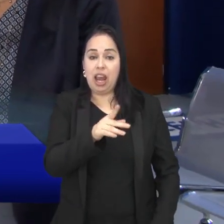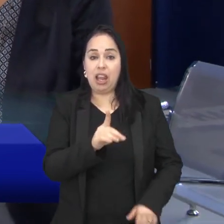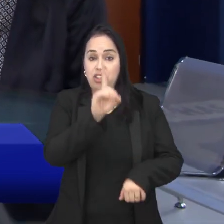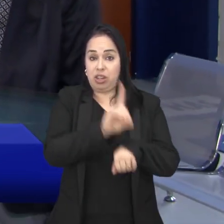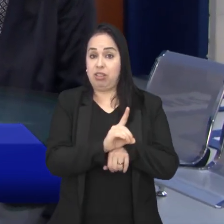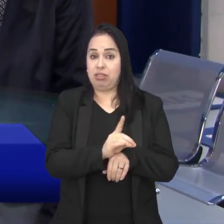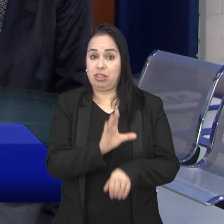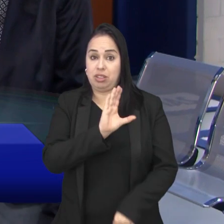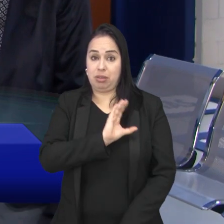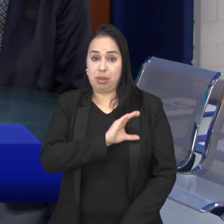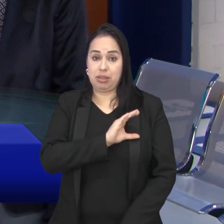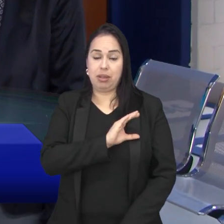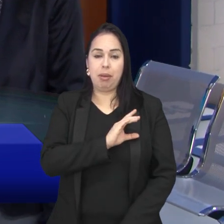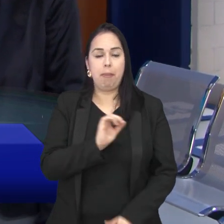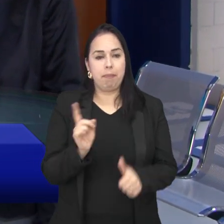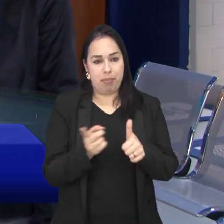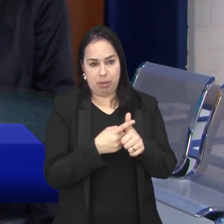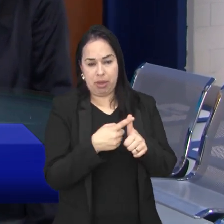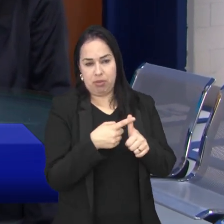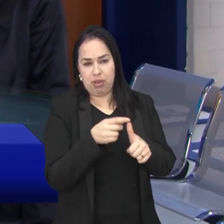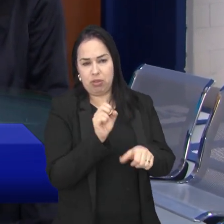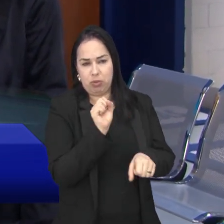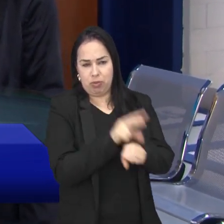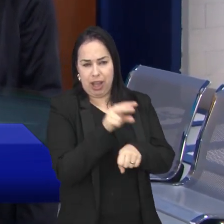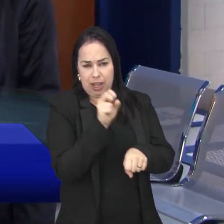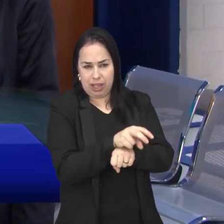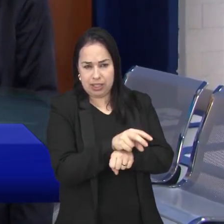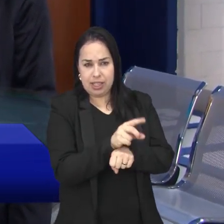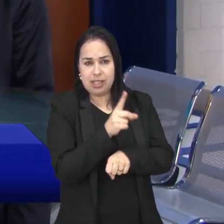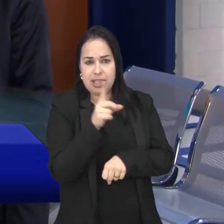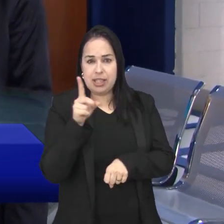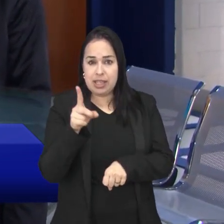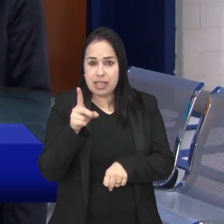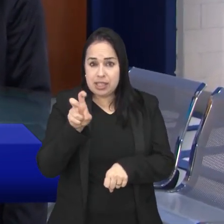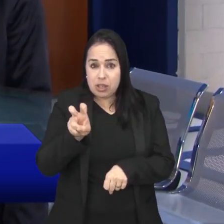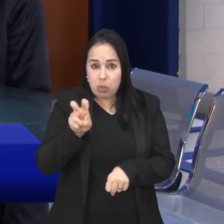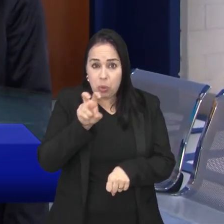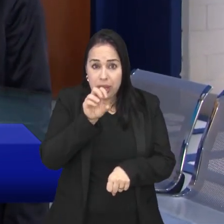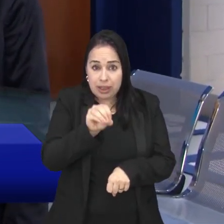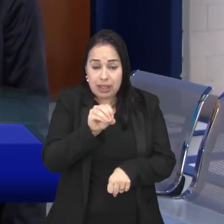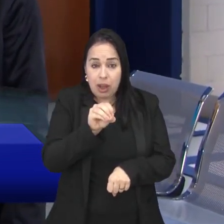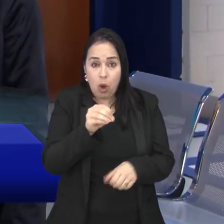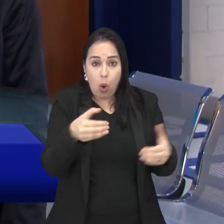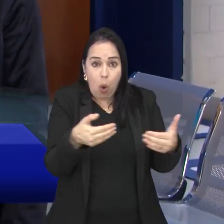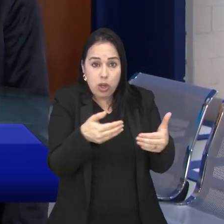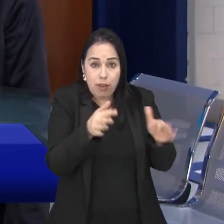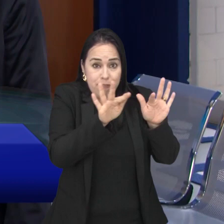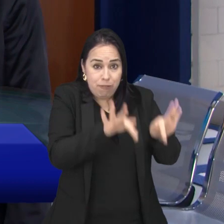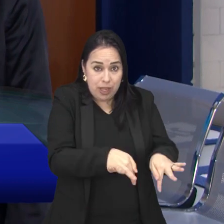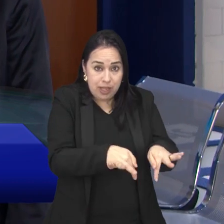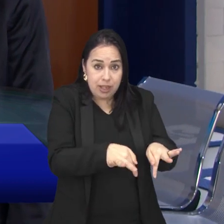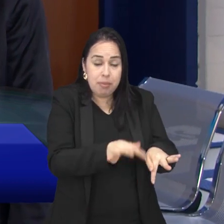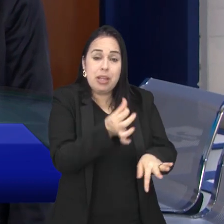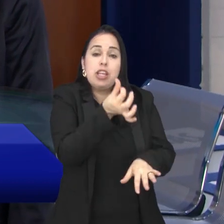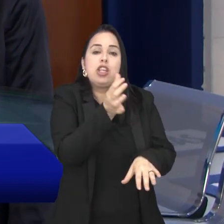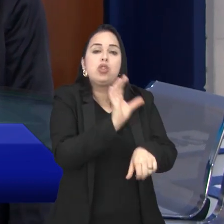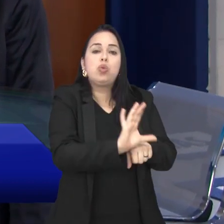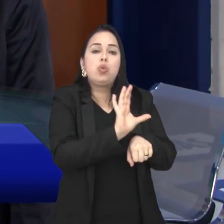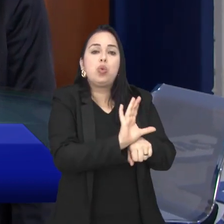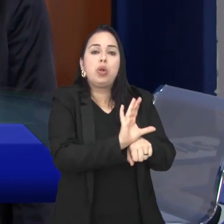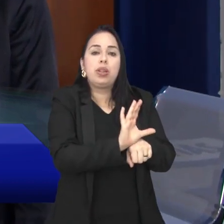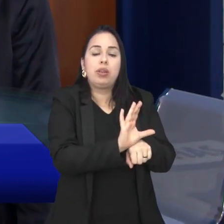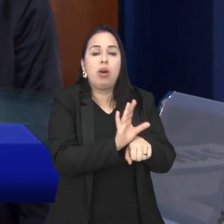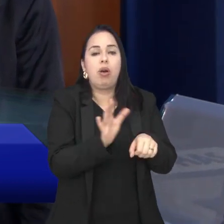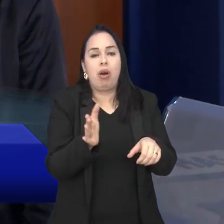Então, Ruth, primeiro falar sobre essas vagas, né? Então, são 150 que se encerram hoje, né, para uma leva de 6 cursos.